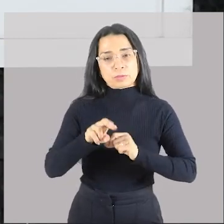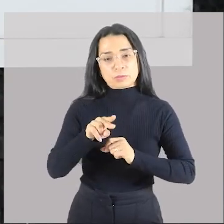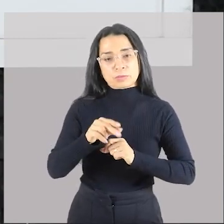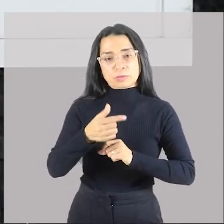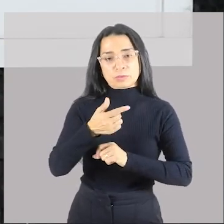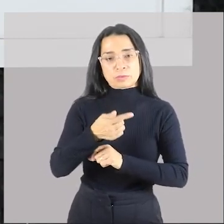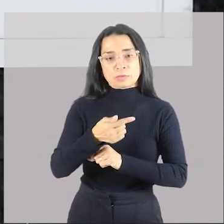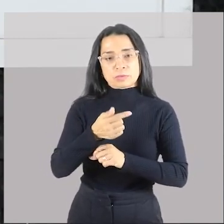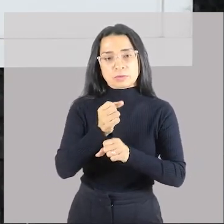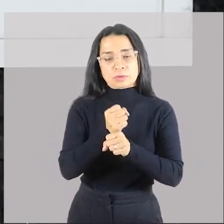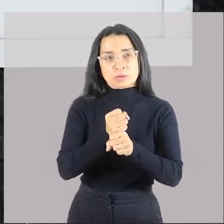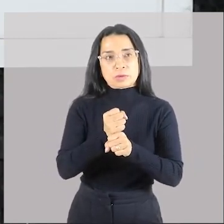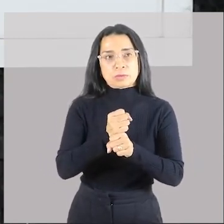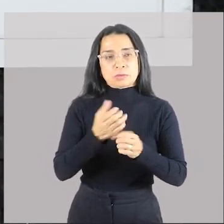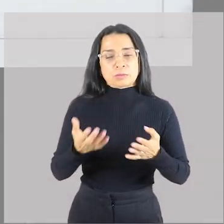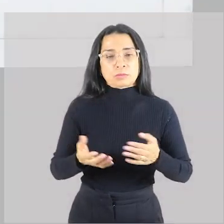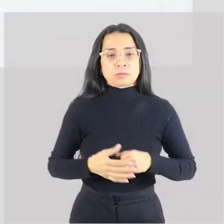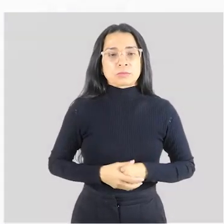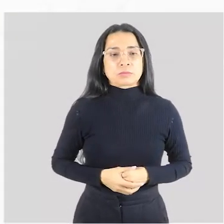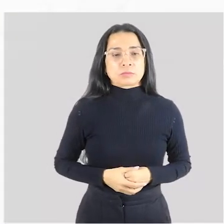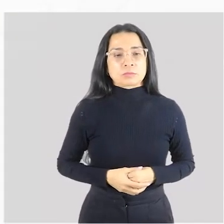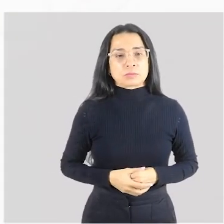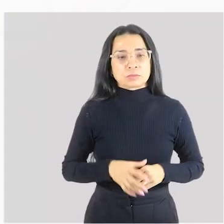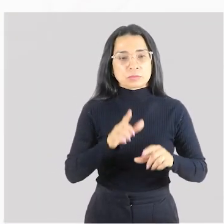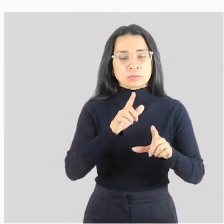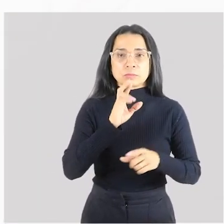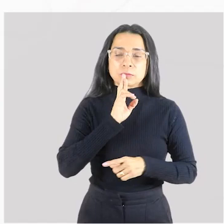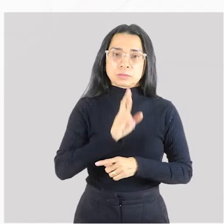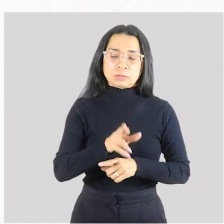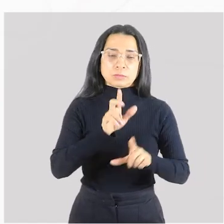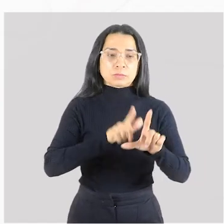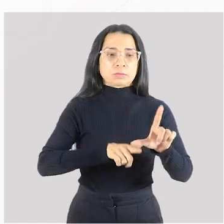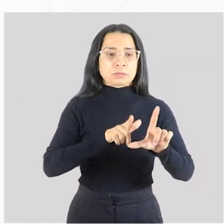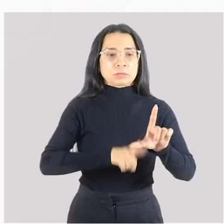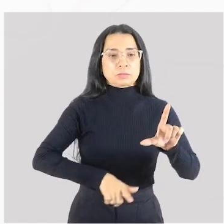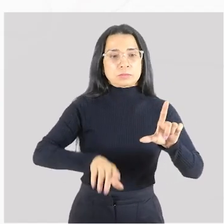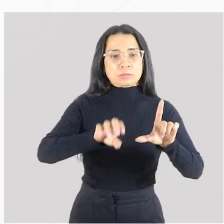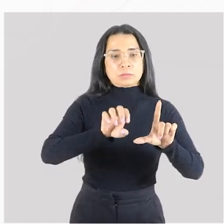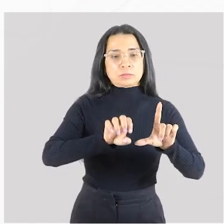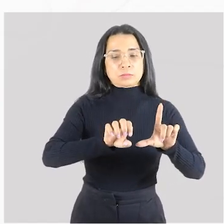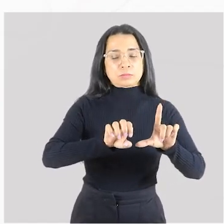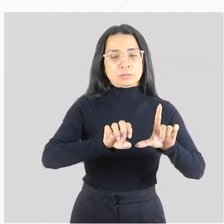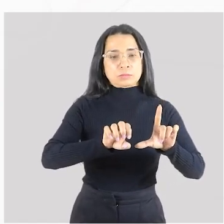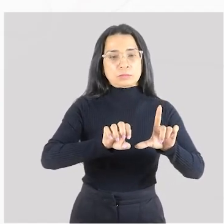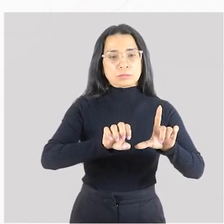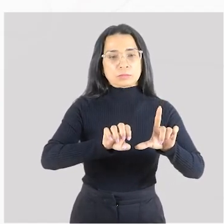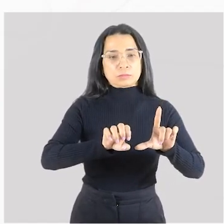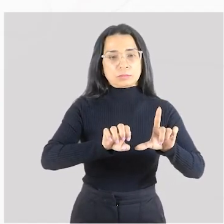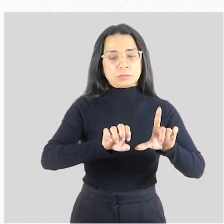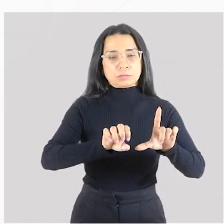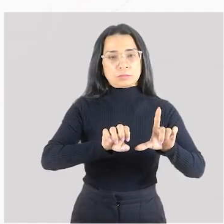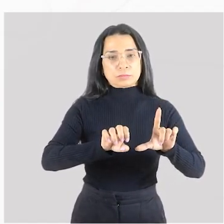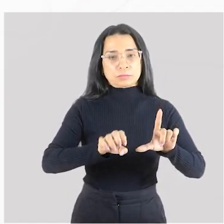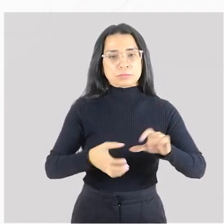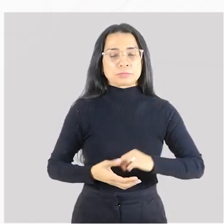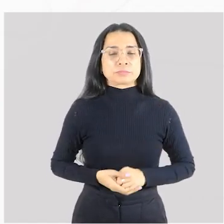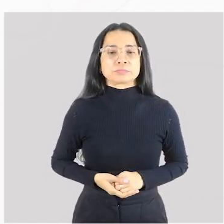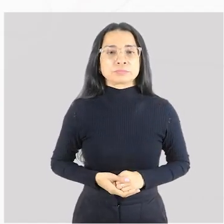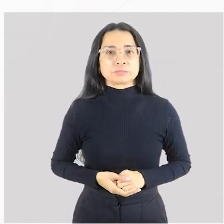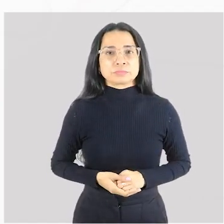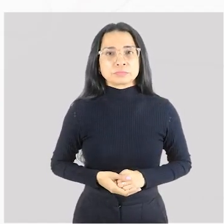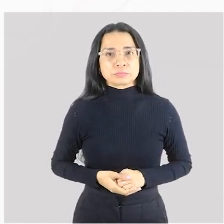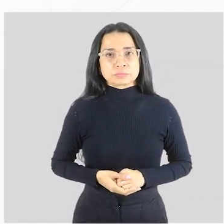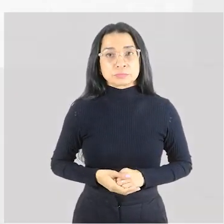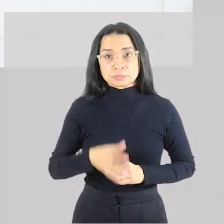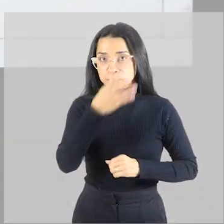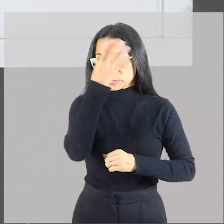a 7. Certo? Então, resposta correta da nossa questão, letra E de escola.